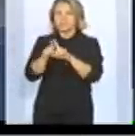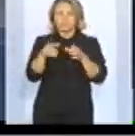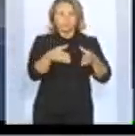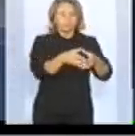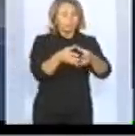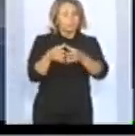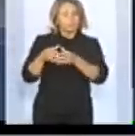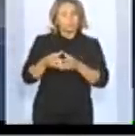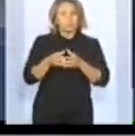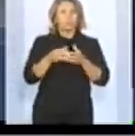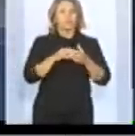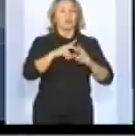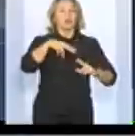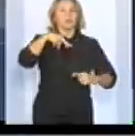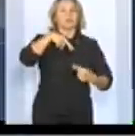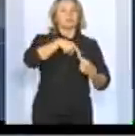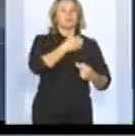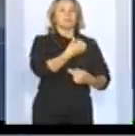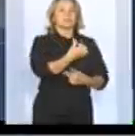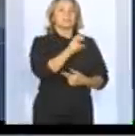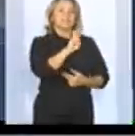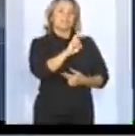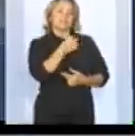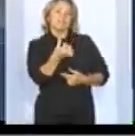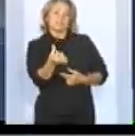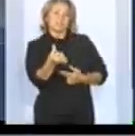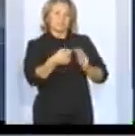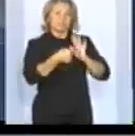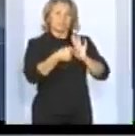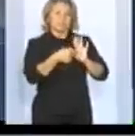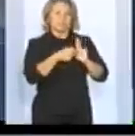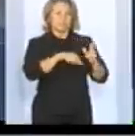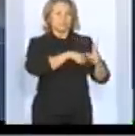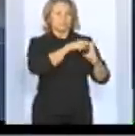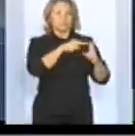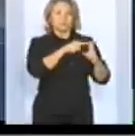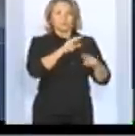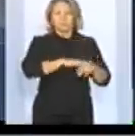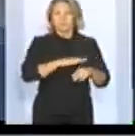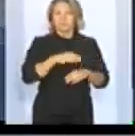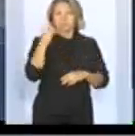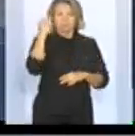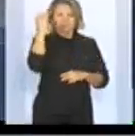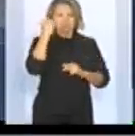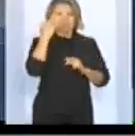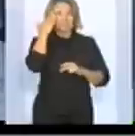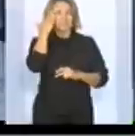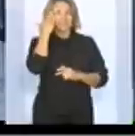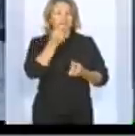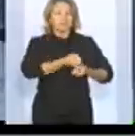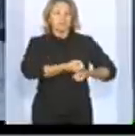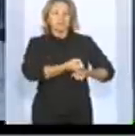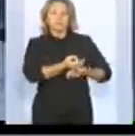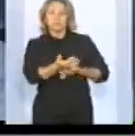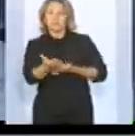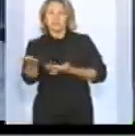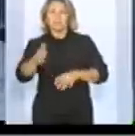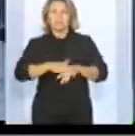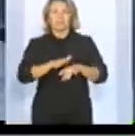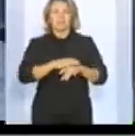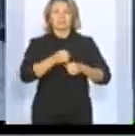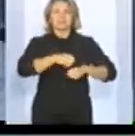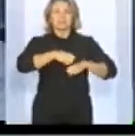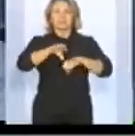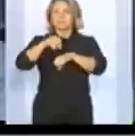e 6º, que é um dos artigos que nós estamos contestando, segmentar o mercado de produção e o mercado de distribuição.